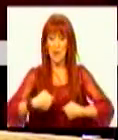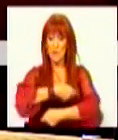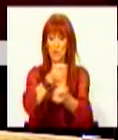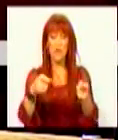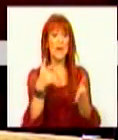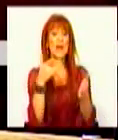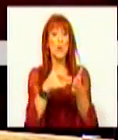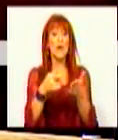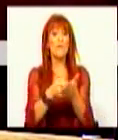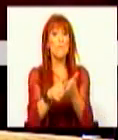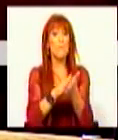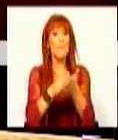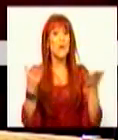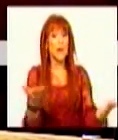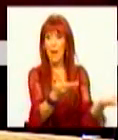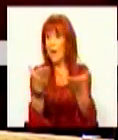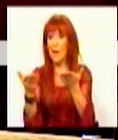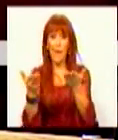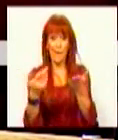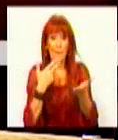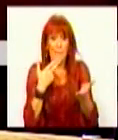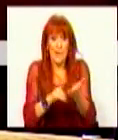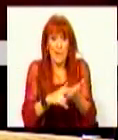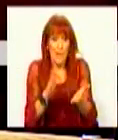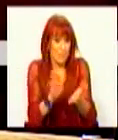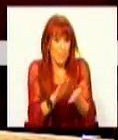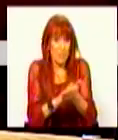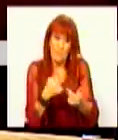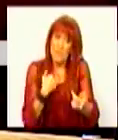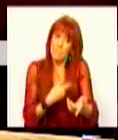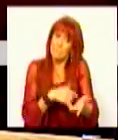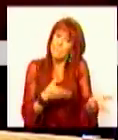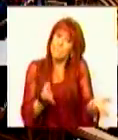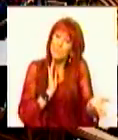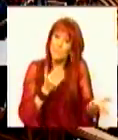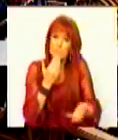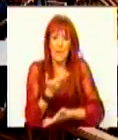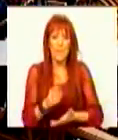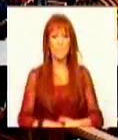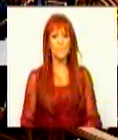distribuímos manuais gratuitos. E isso é uma verdade e um facto com o qual têm que lidar. Muito obrigada.